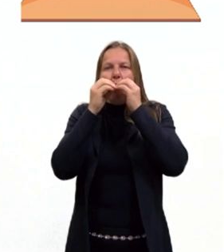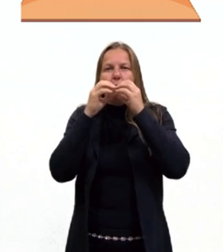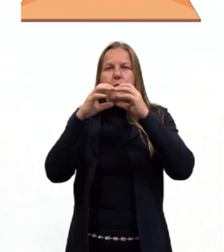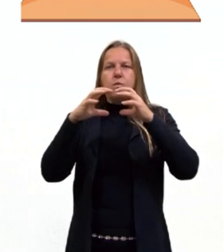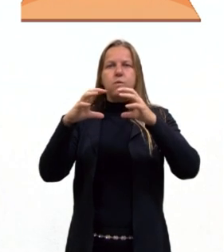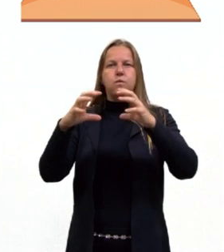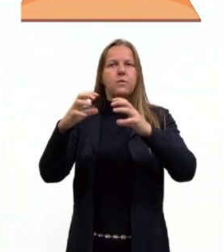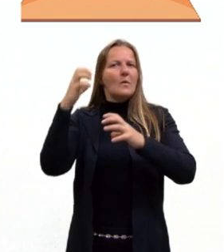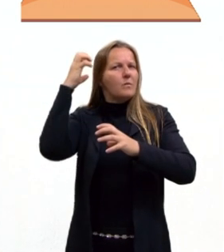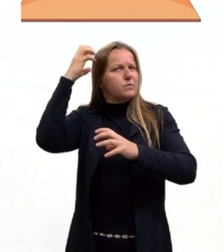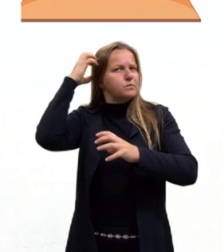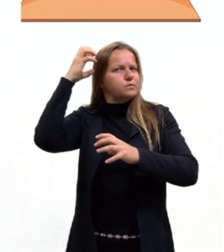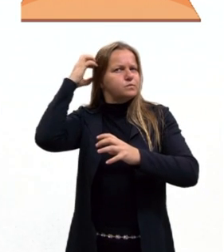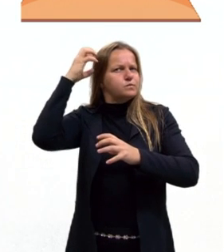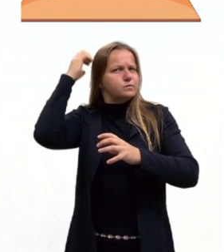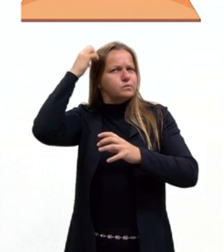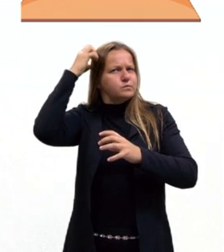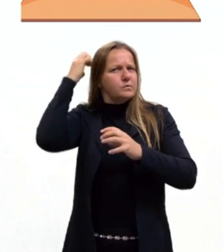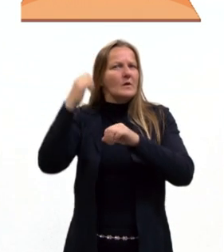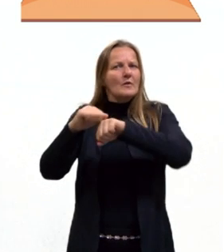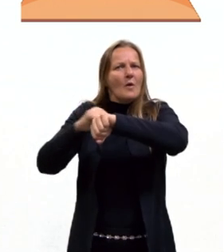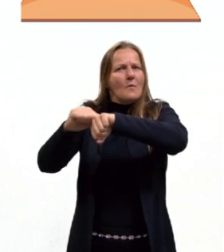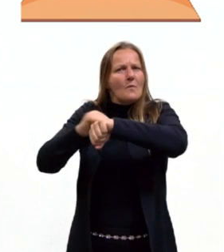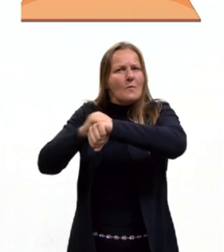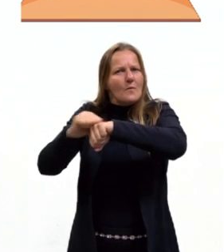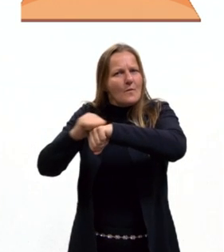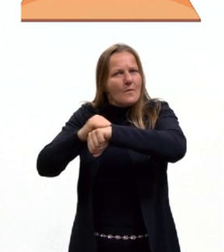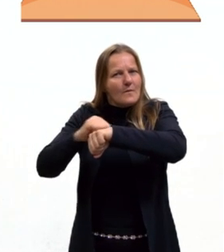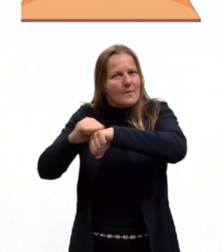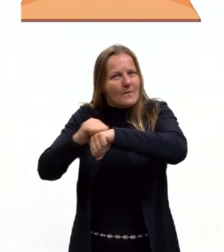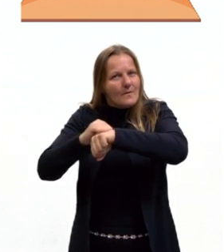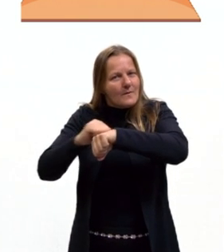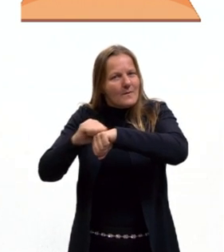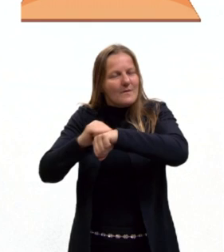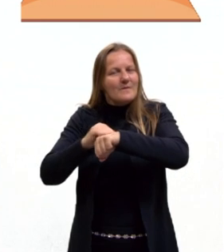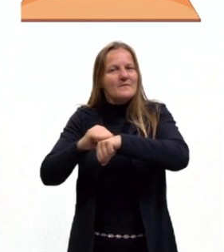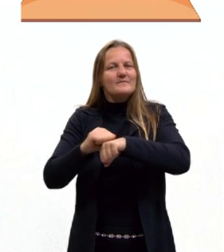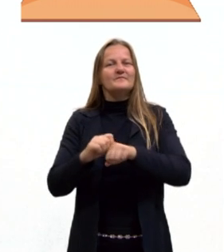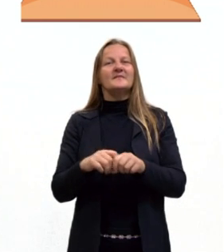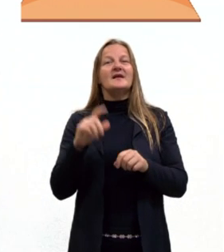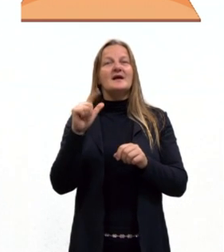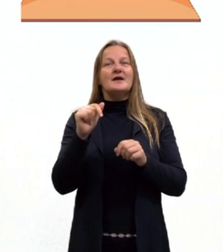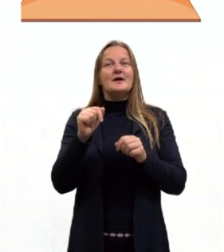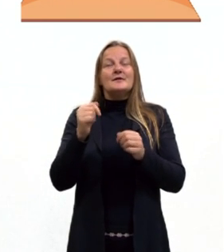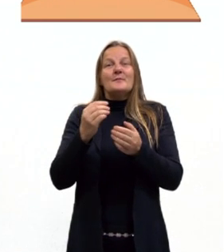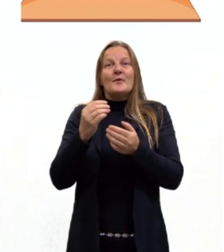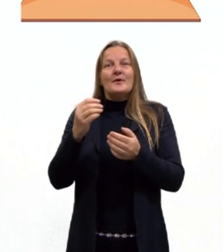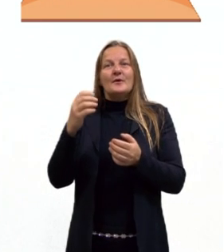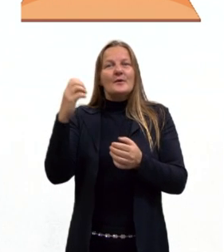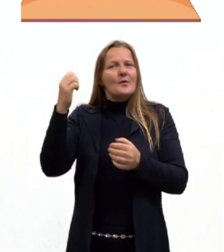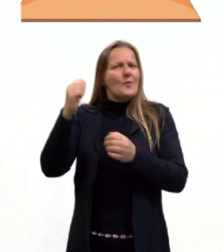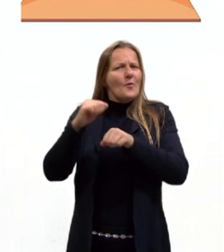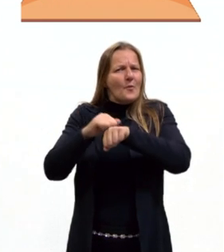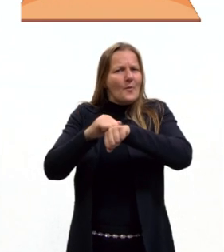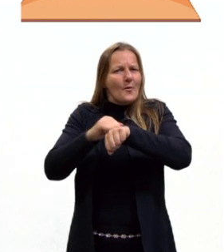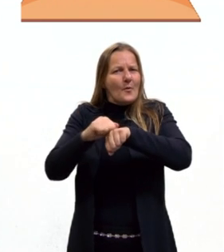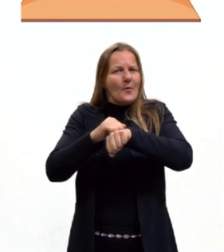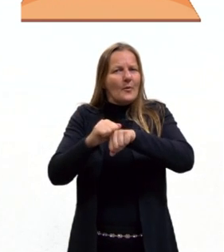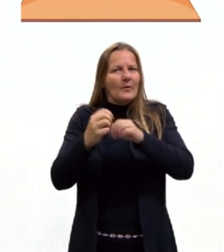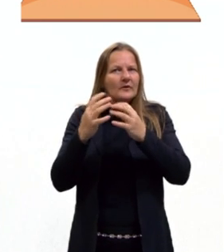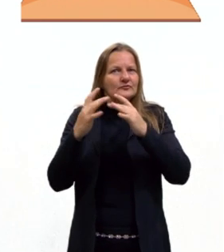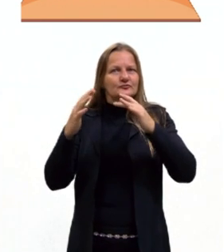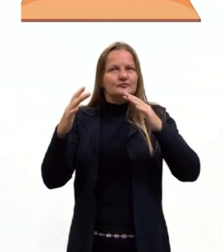na nossa cabeça né como a gente tem ali na imagem e logo que a gente já começa afastar esse balão ele pode até